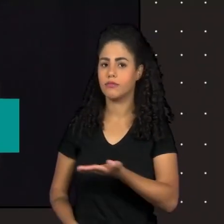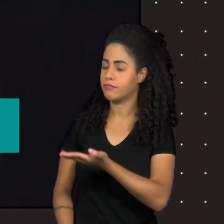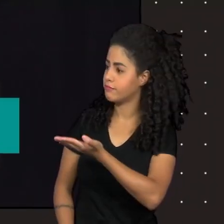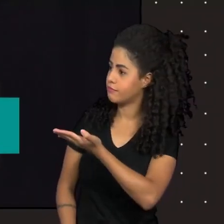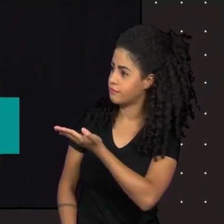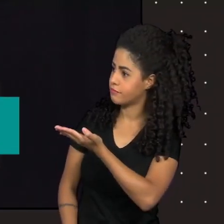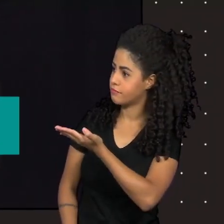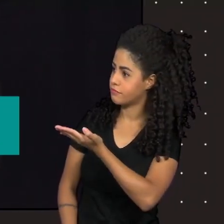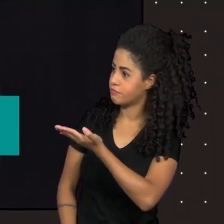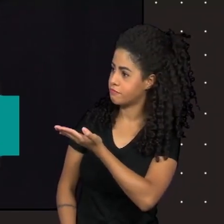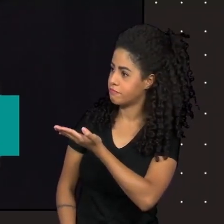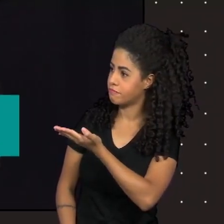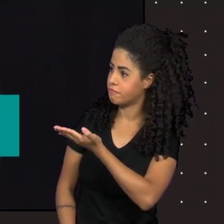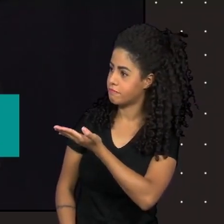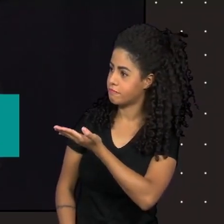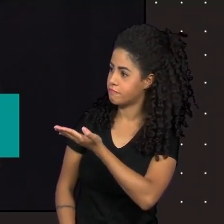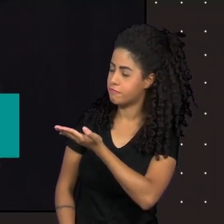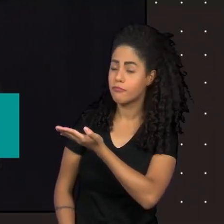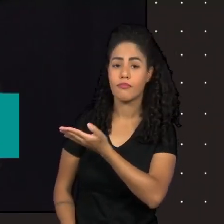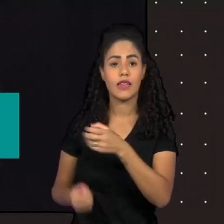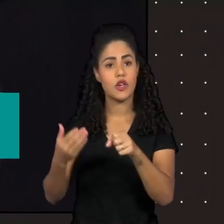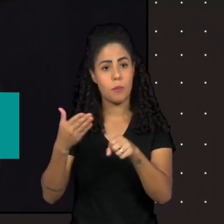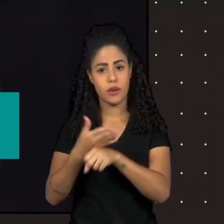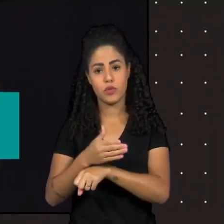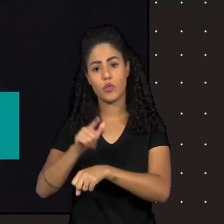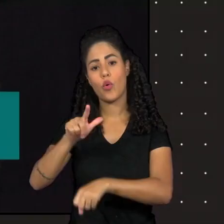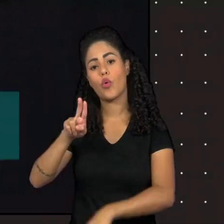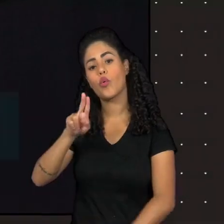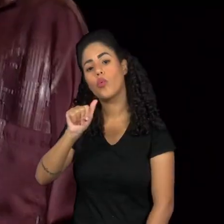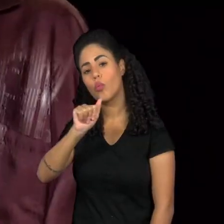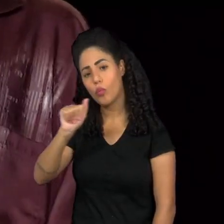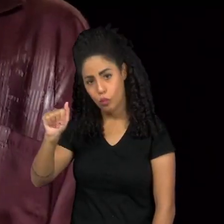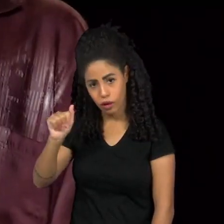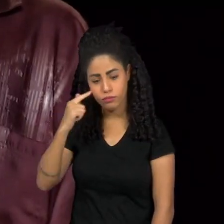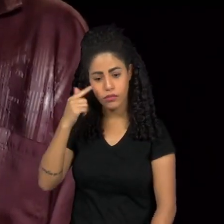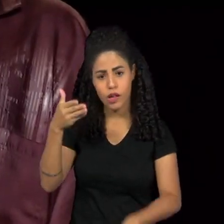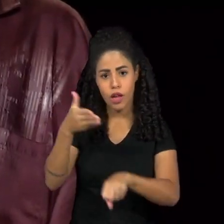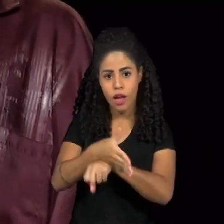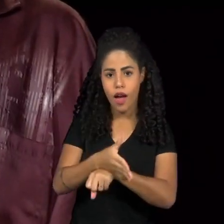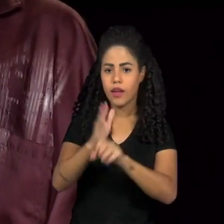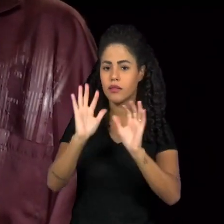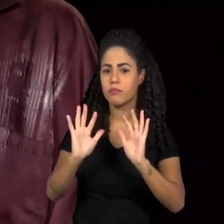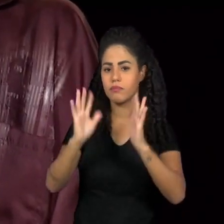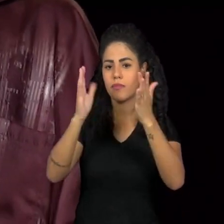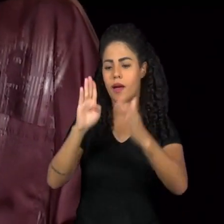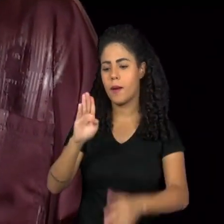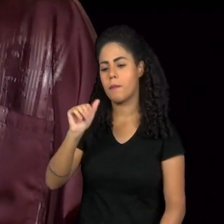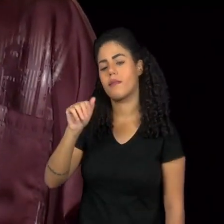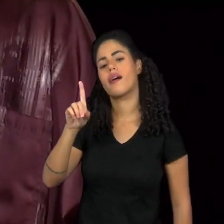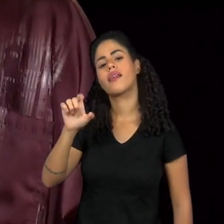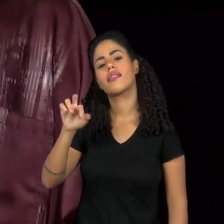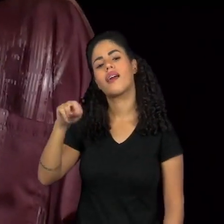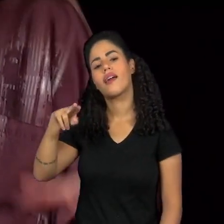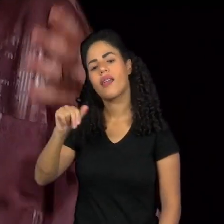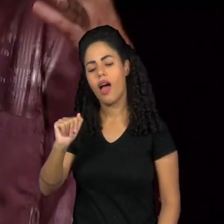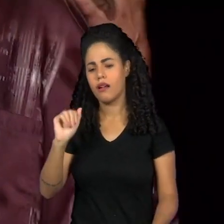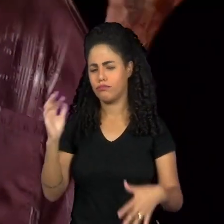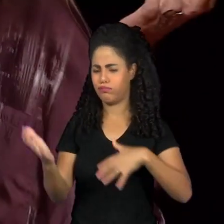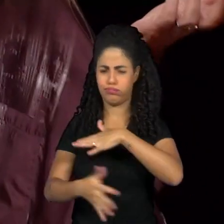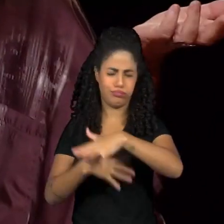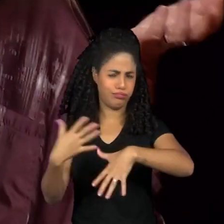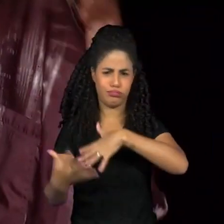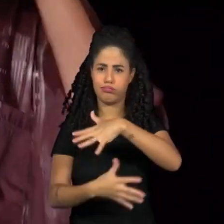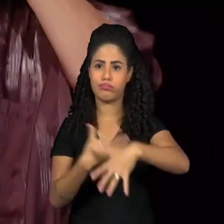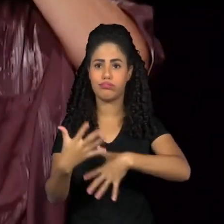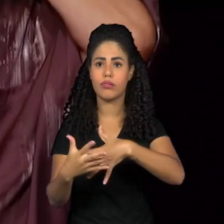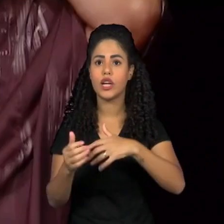fez Baderna, né, do Bartolomeu. Ela fez um espetáculo chamado Baderna. E é com ela,